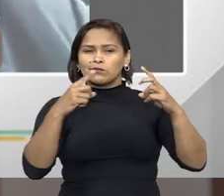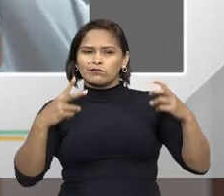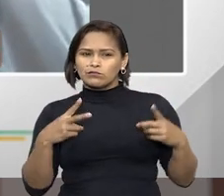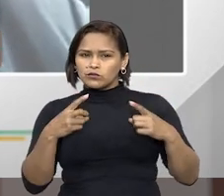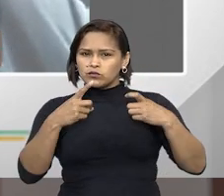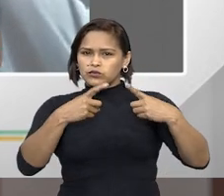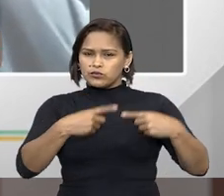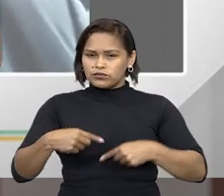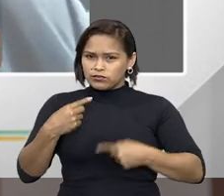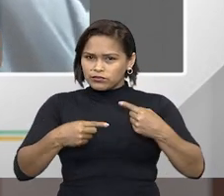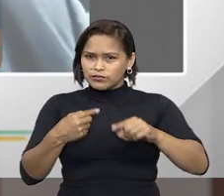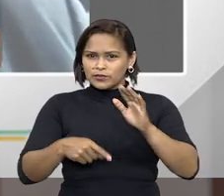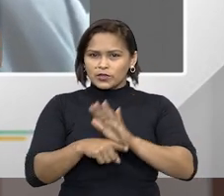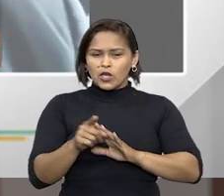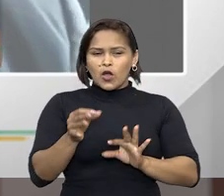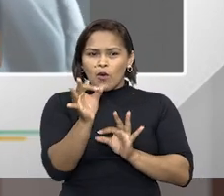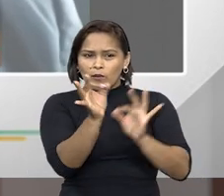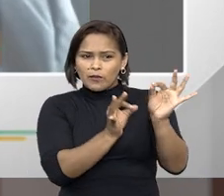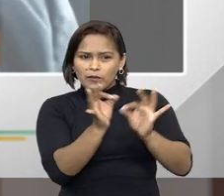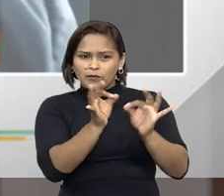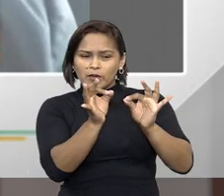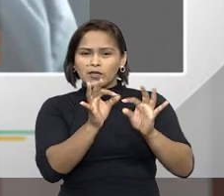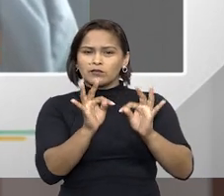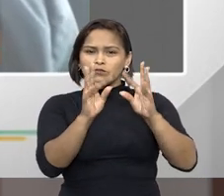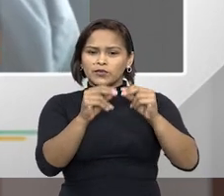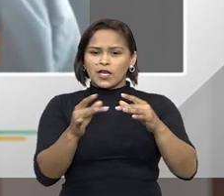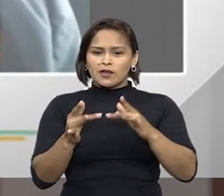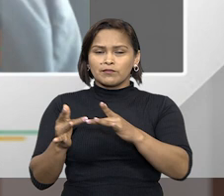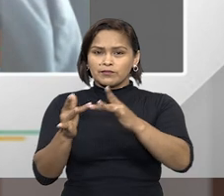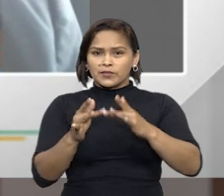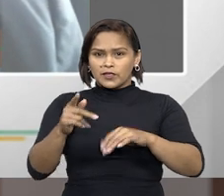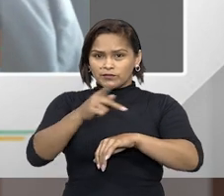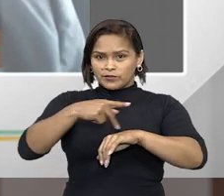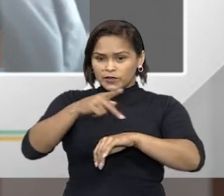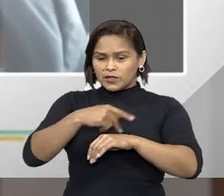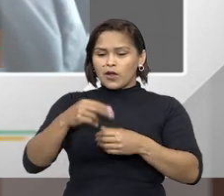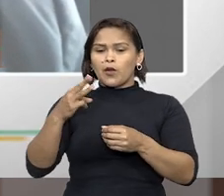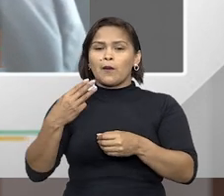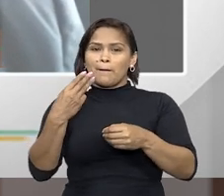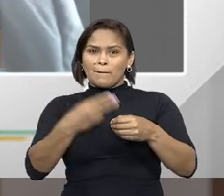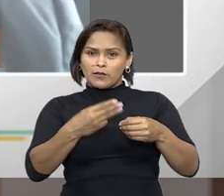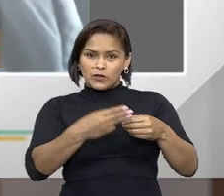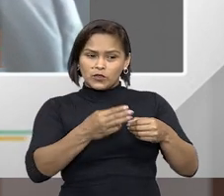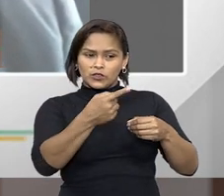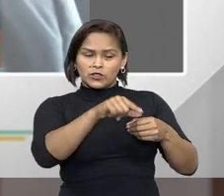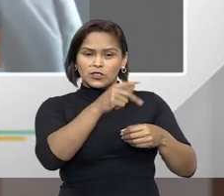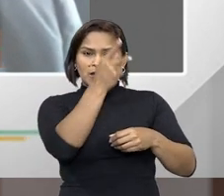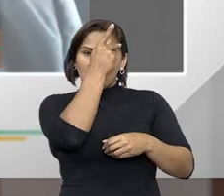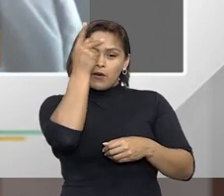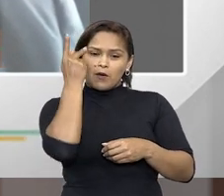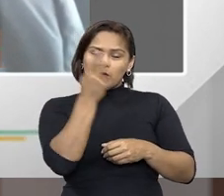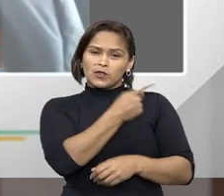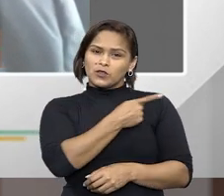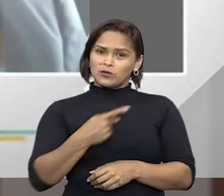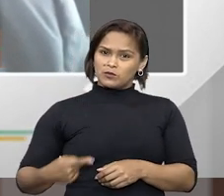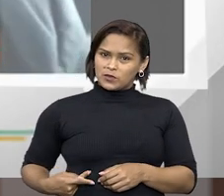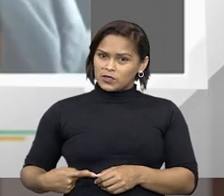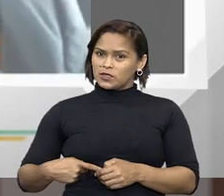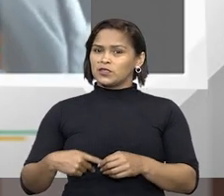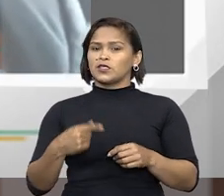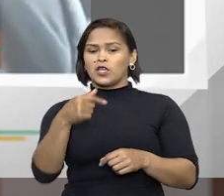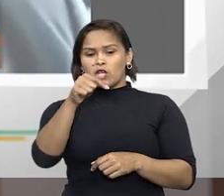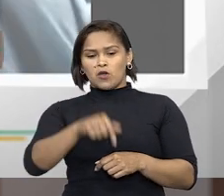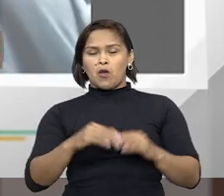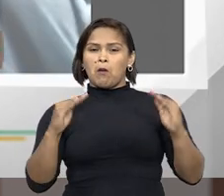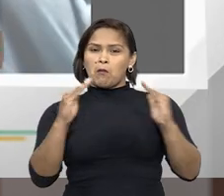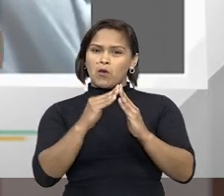estrangeiro, o organismo internacional, de um lado, e o município ou pessoa residente ou domiciliada no Brasil. A